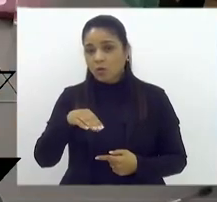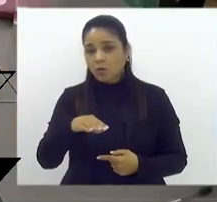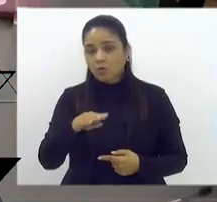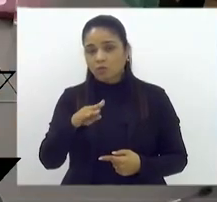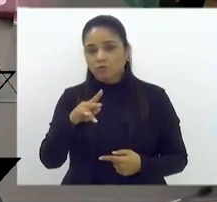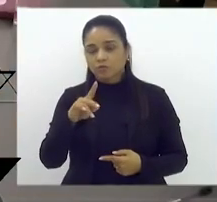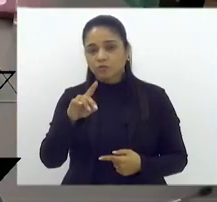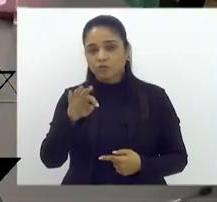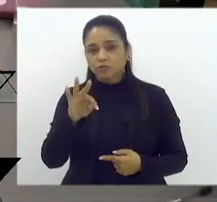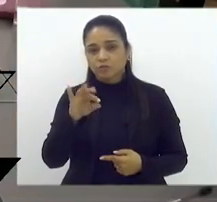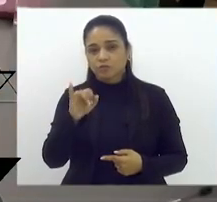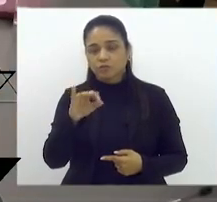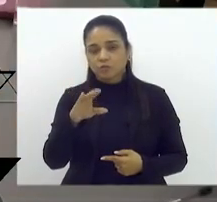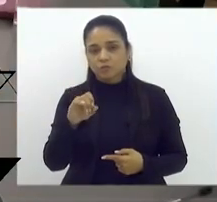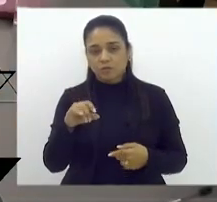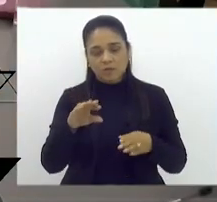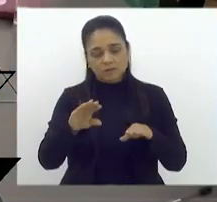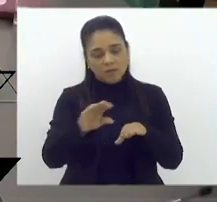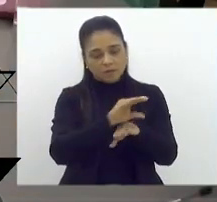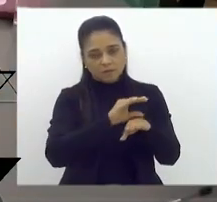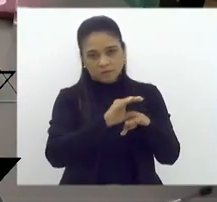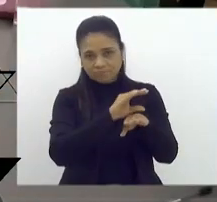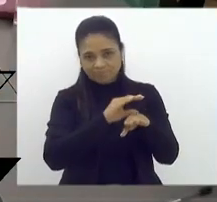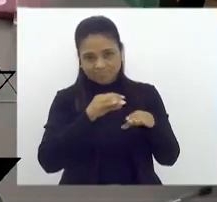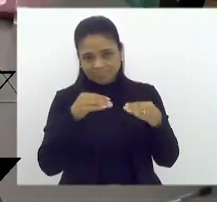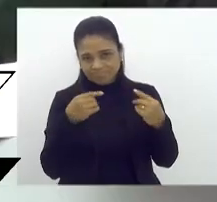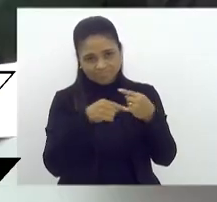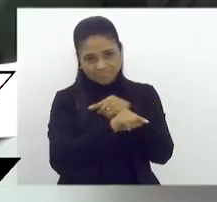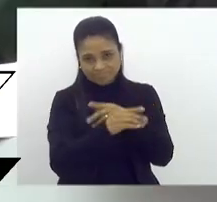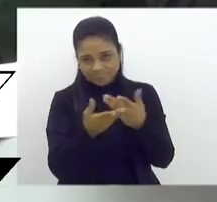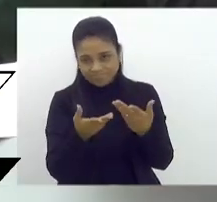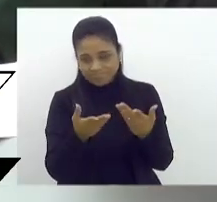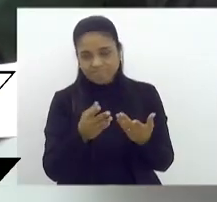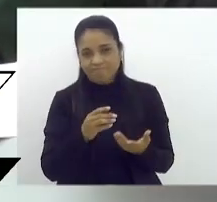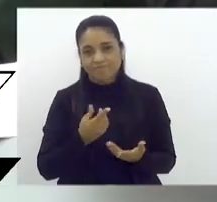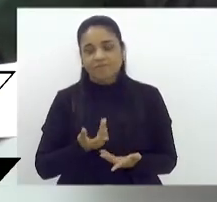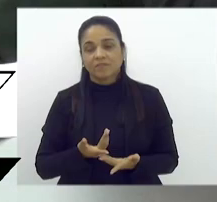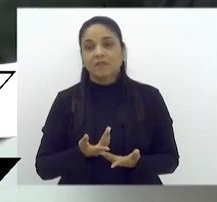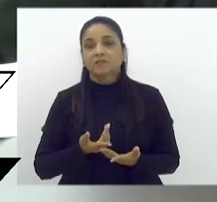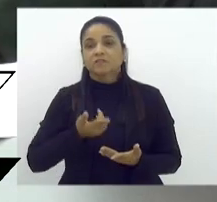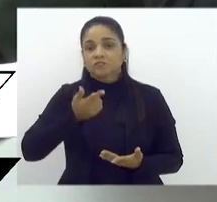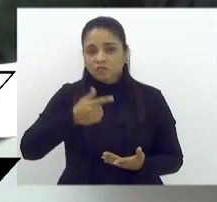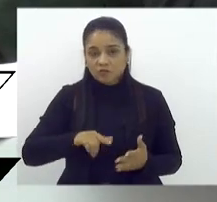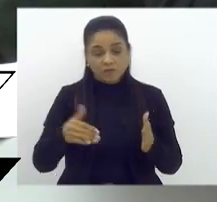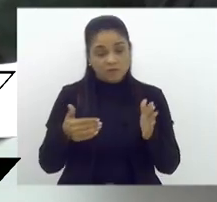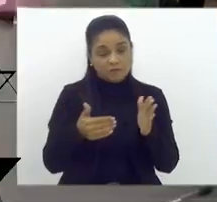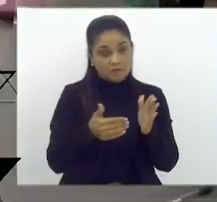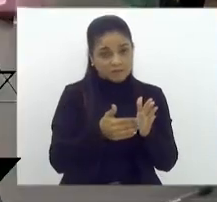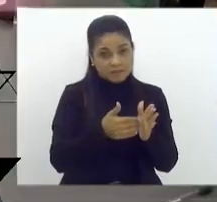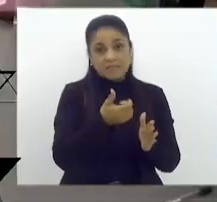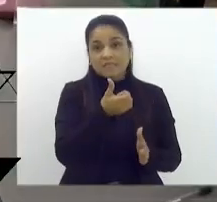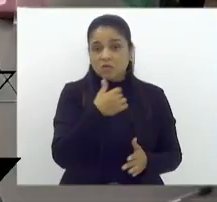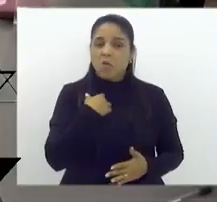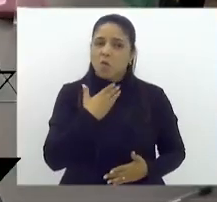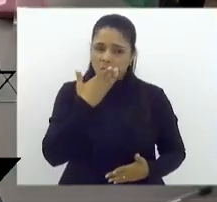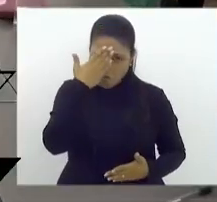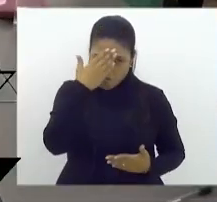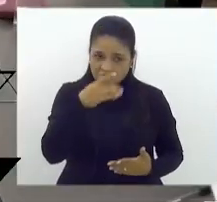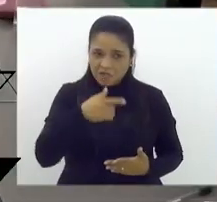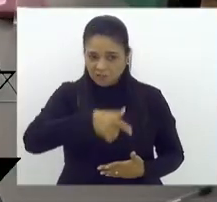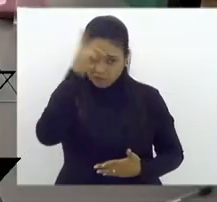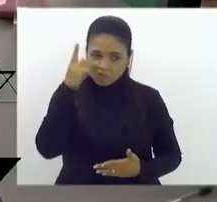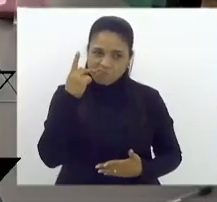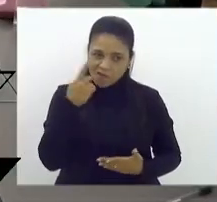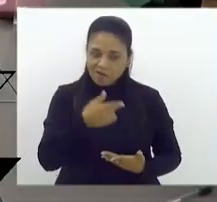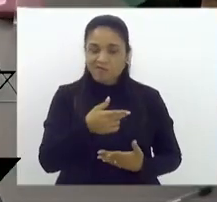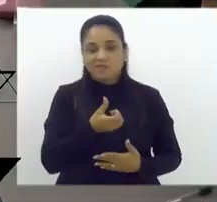custas, não pode fazer isso. Pois é, mas... Tá certo. Então, repetindo, do 65, obrigado pela observação, deputado Luiz Paulo.